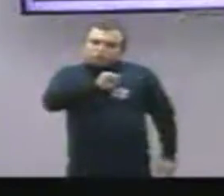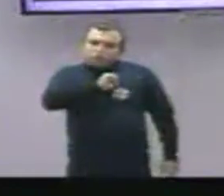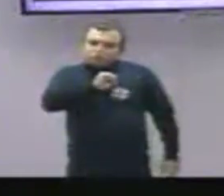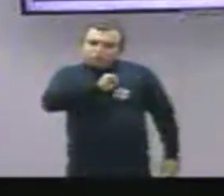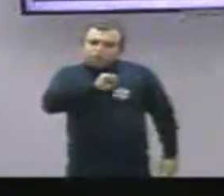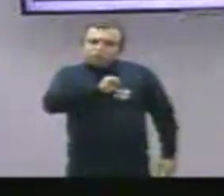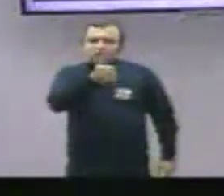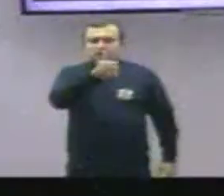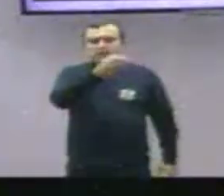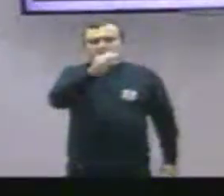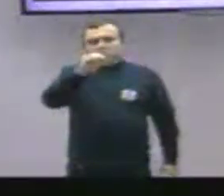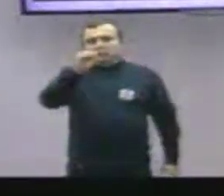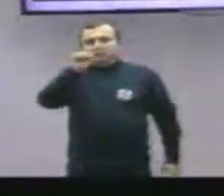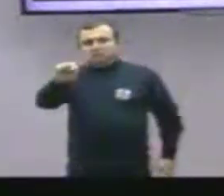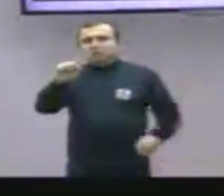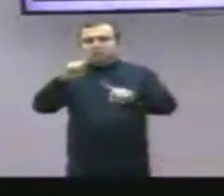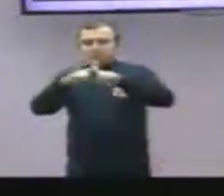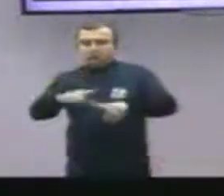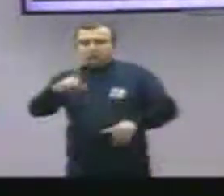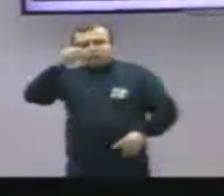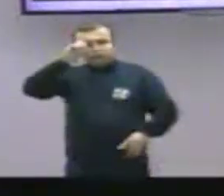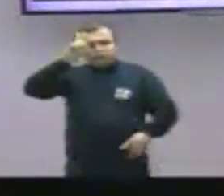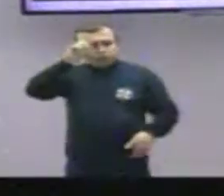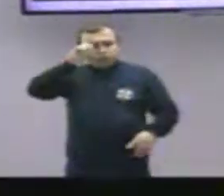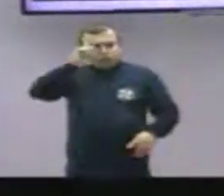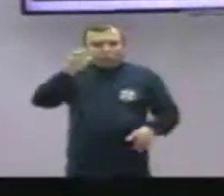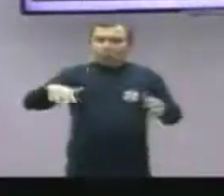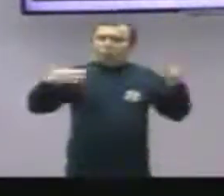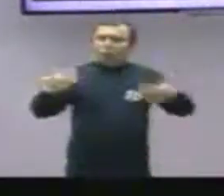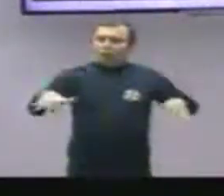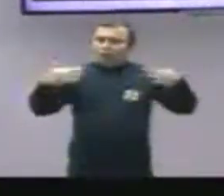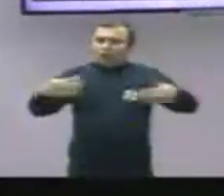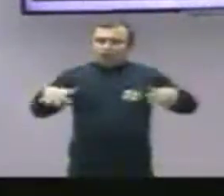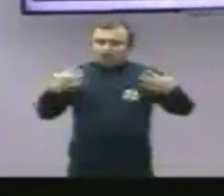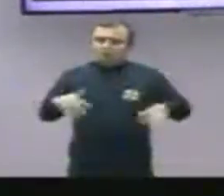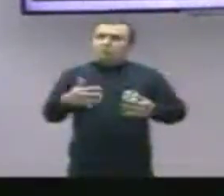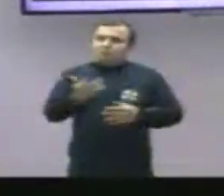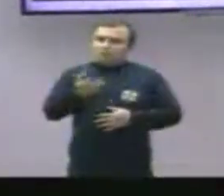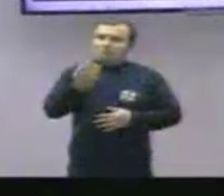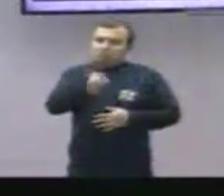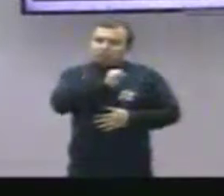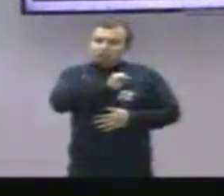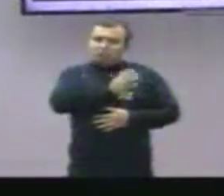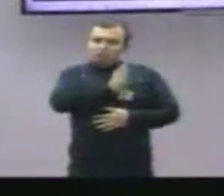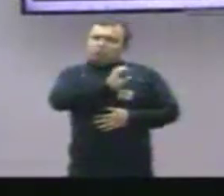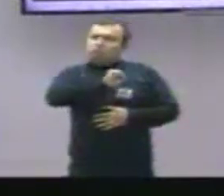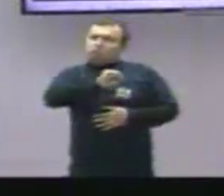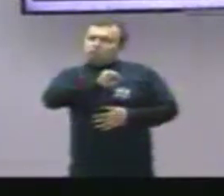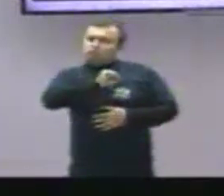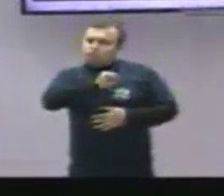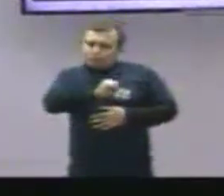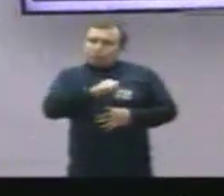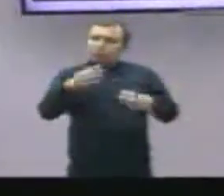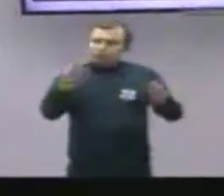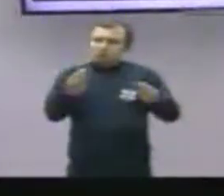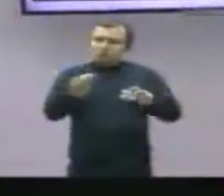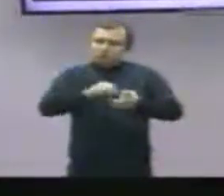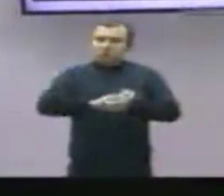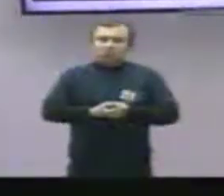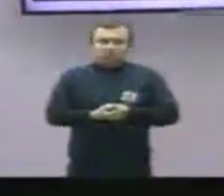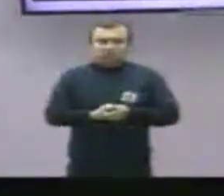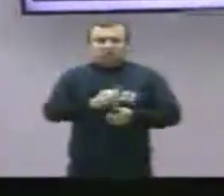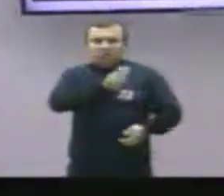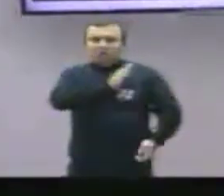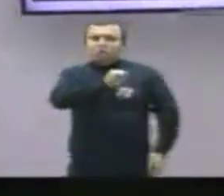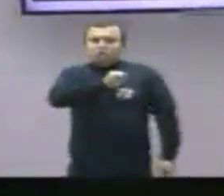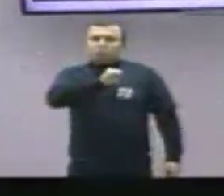média 100 mil vezes por dia. Uau, quantas vezes o nosso coração bate, né? Você já pensou sobre isso? Cada